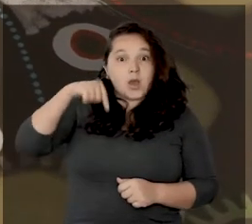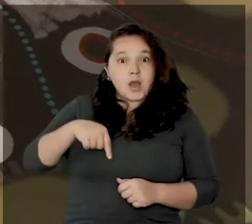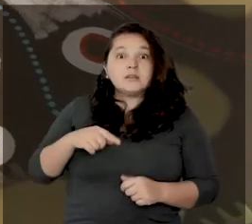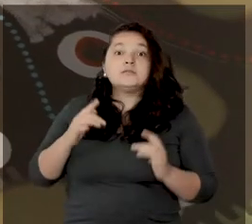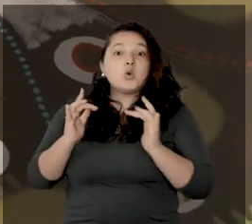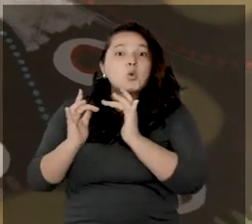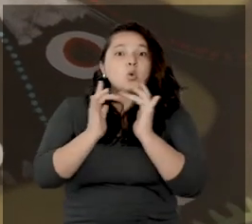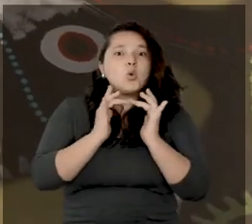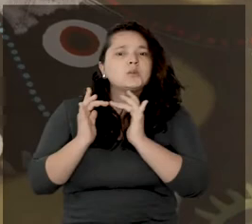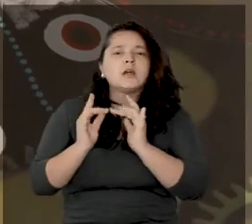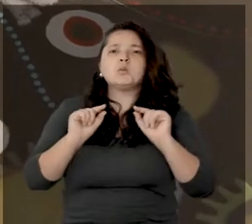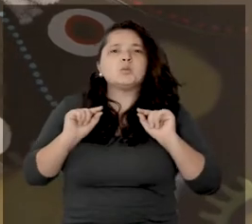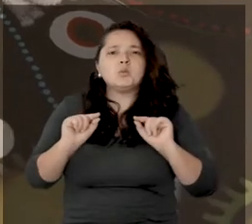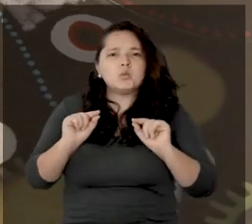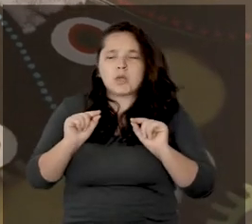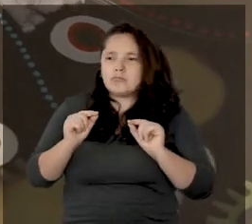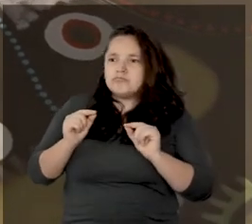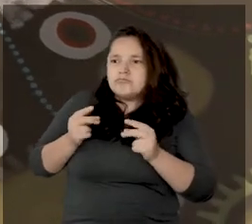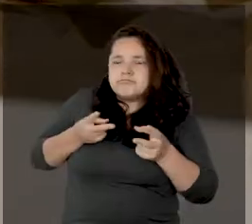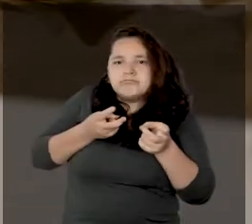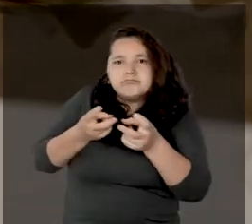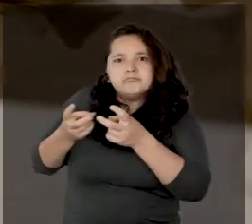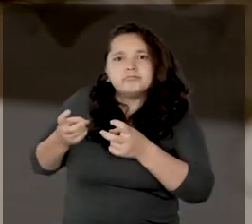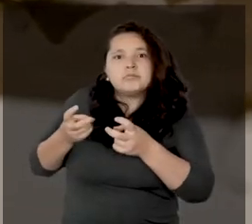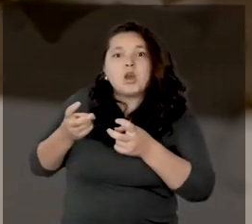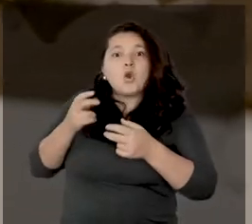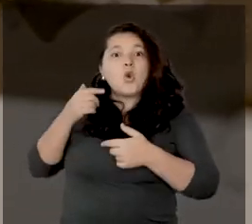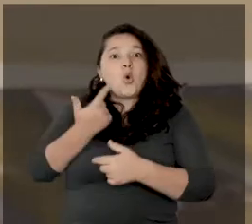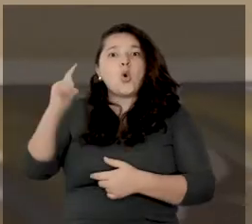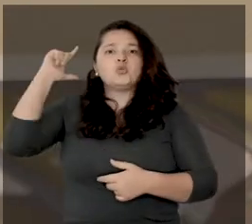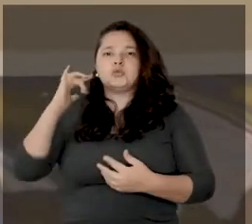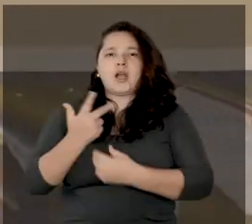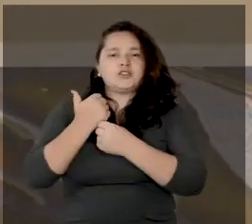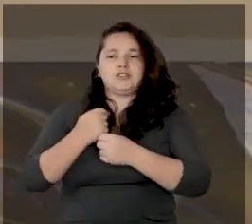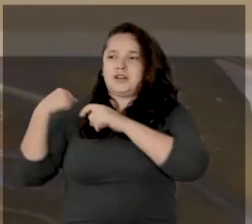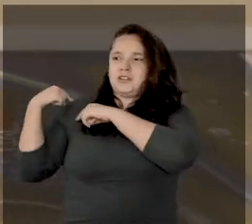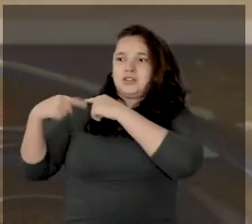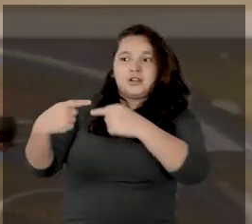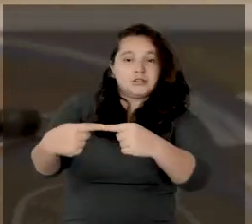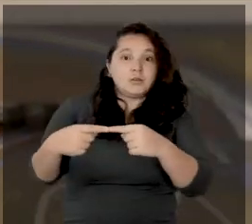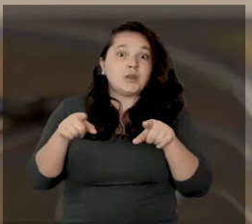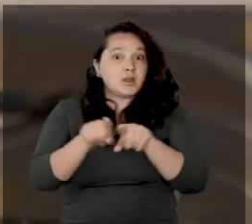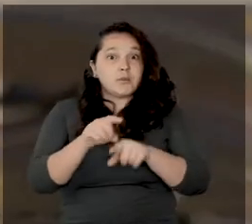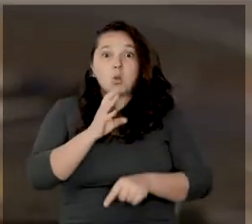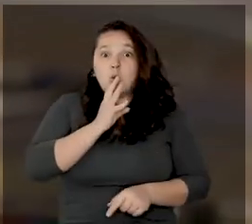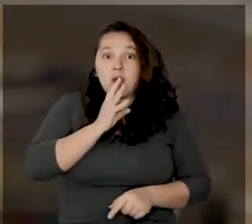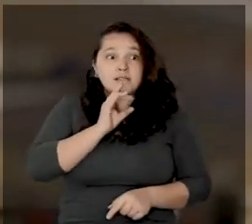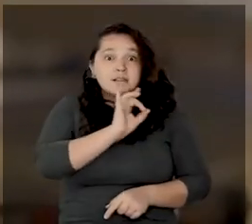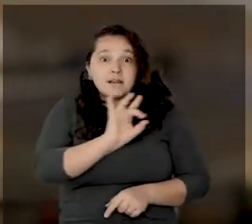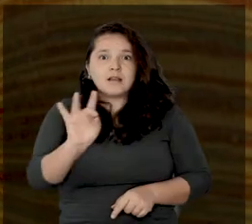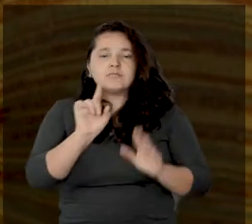em contato com os processos de trabalho de artistas de outras gerações e conhecer de perto seus projetos e